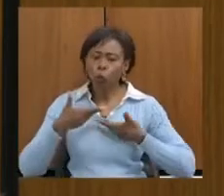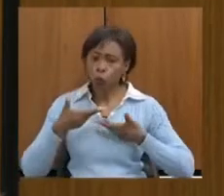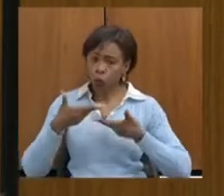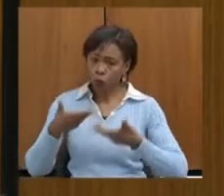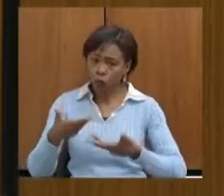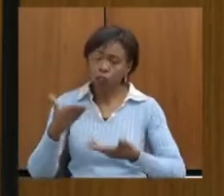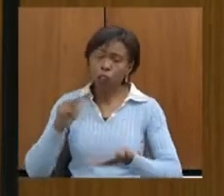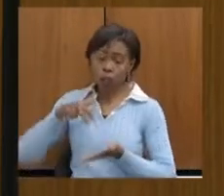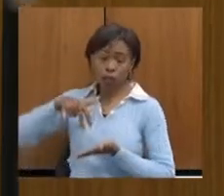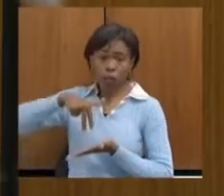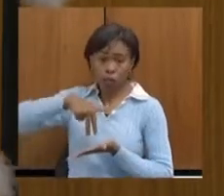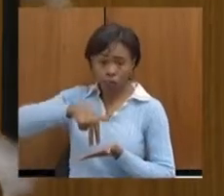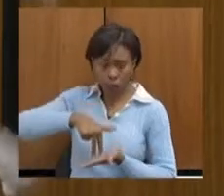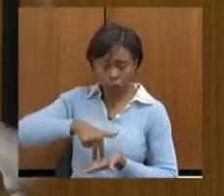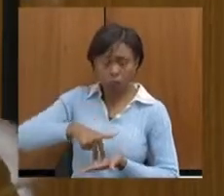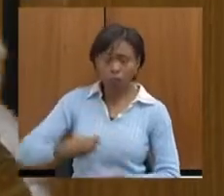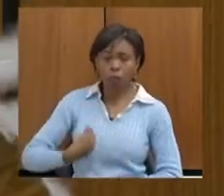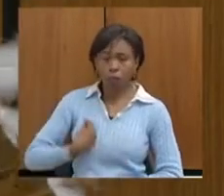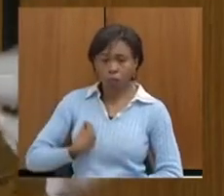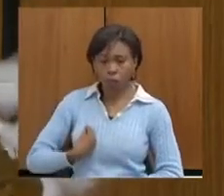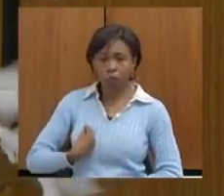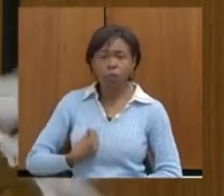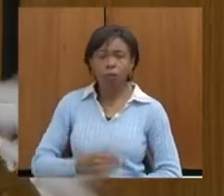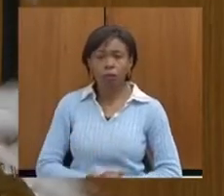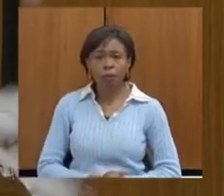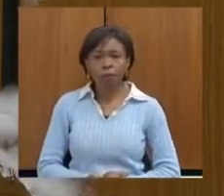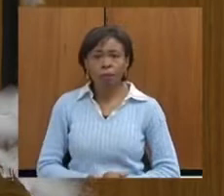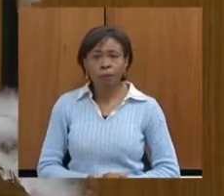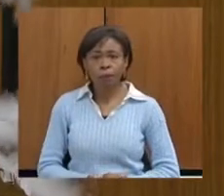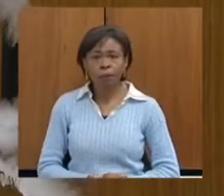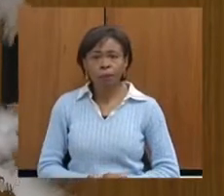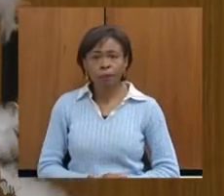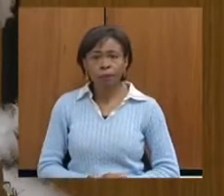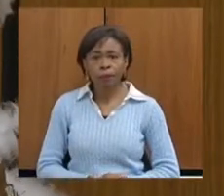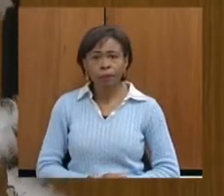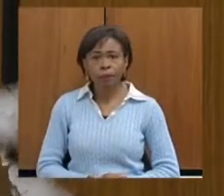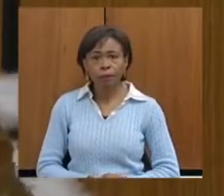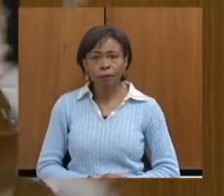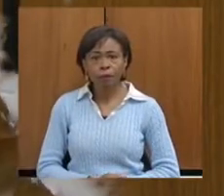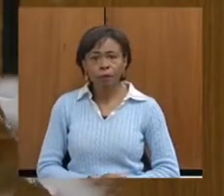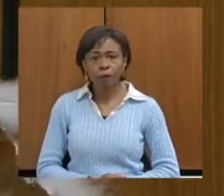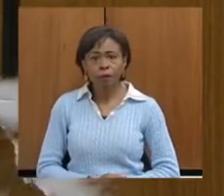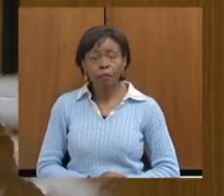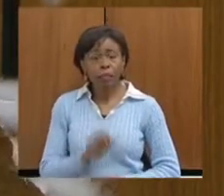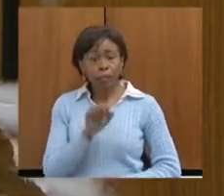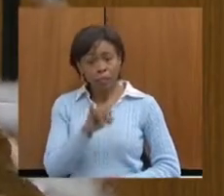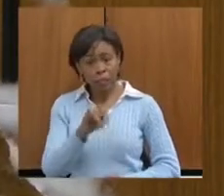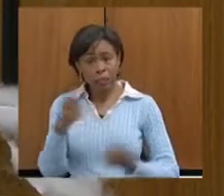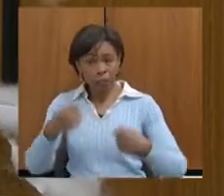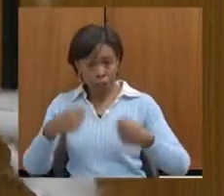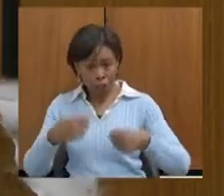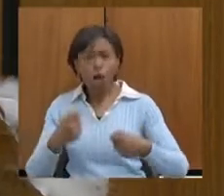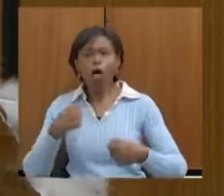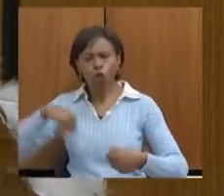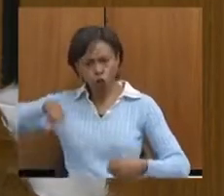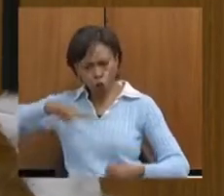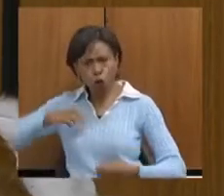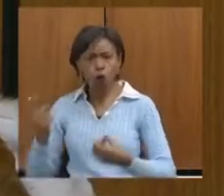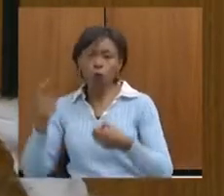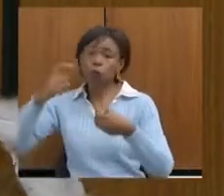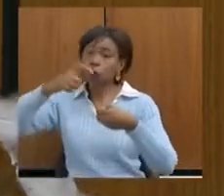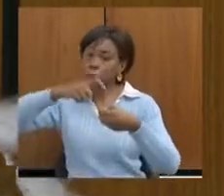os está aqui né é presente nessa mesa e sem precisar retornaremos né